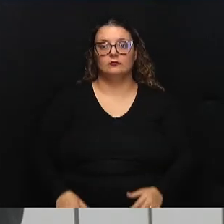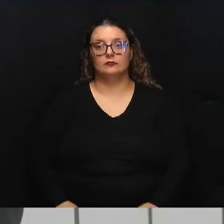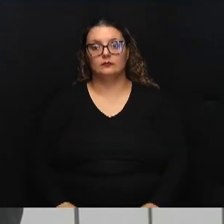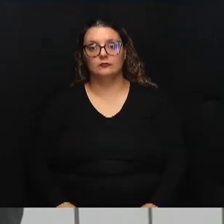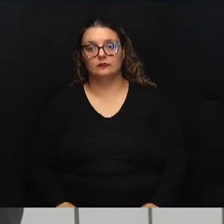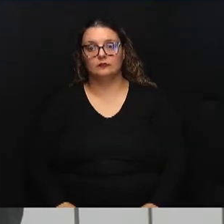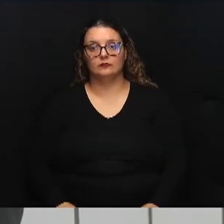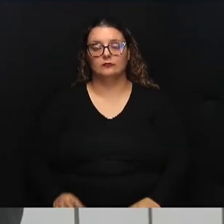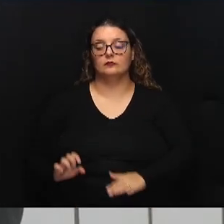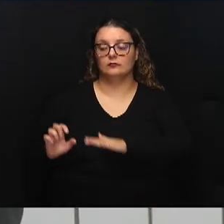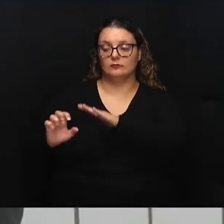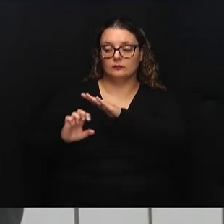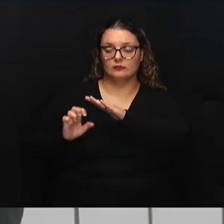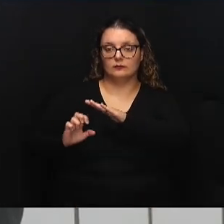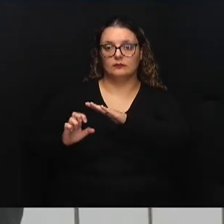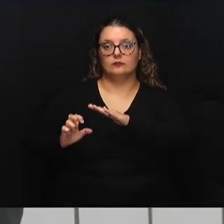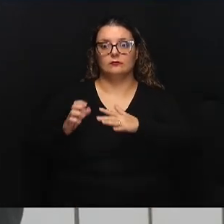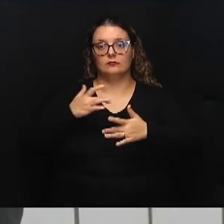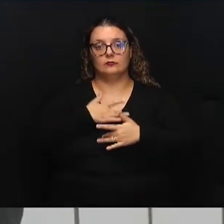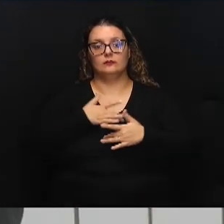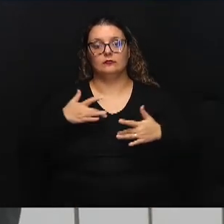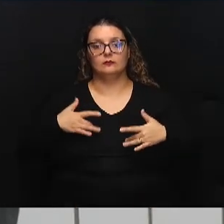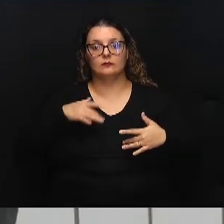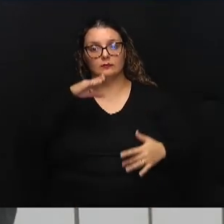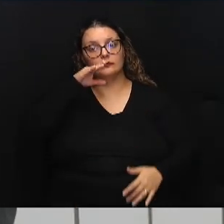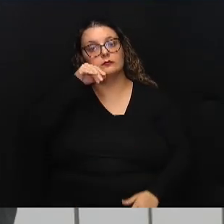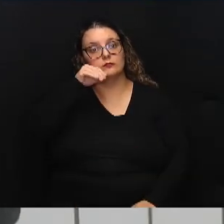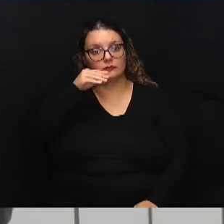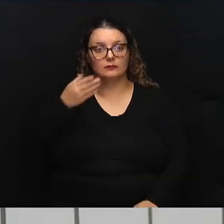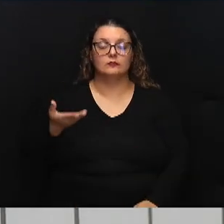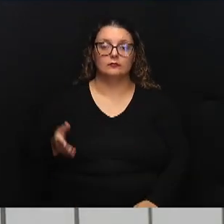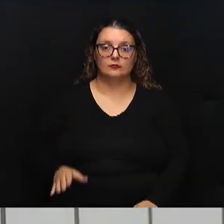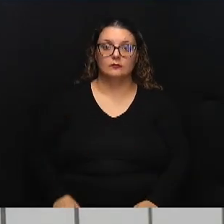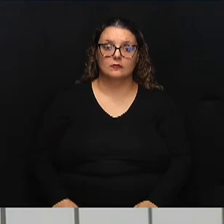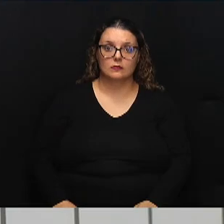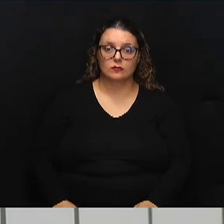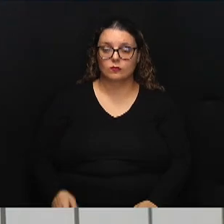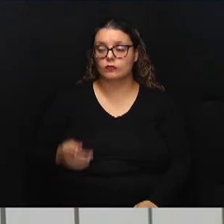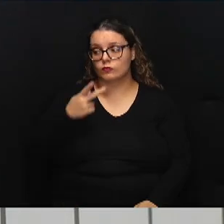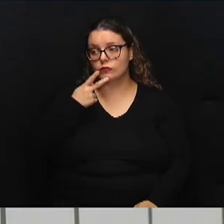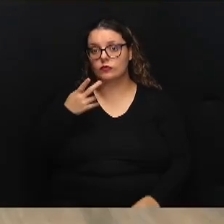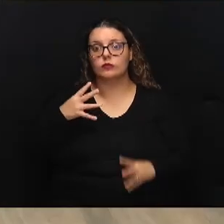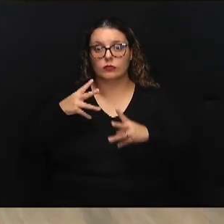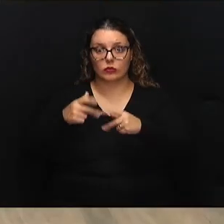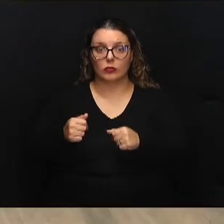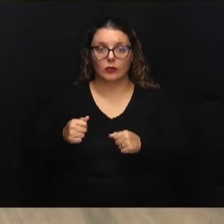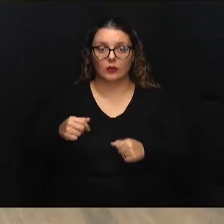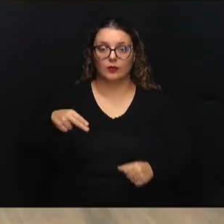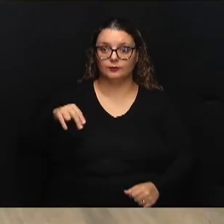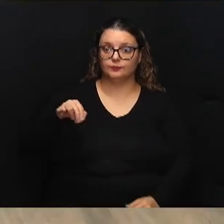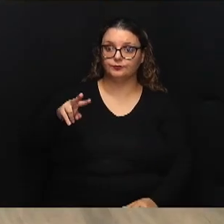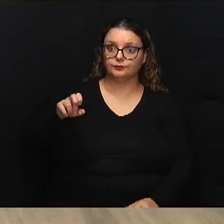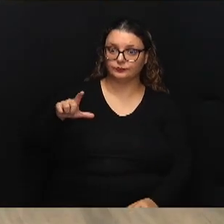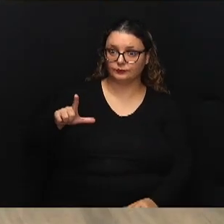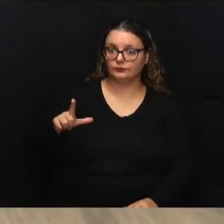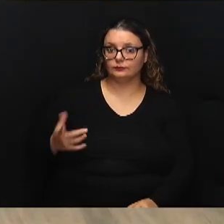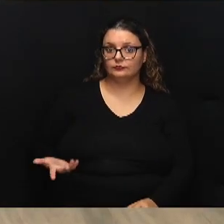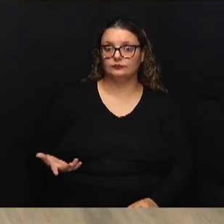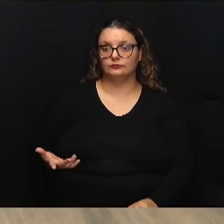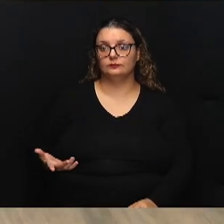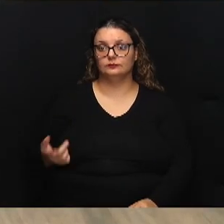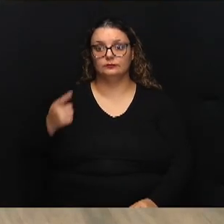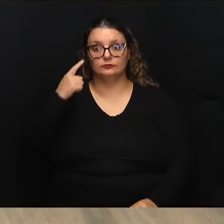empresa com o bem-estar do funcionário, e eu estou falando isso para todos os níveis. A gente pensa